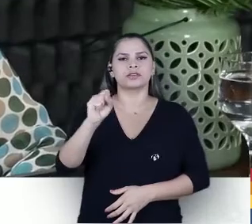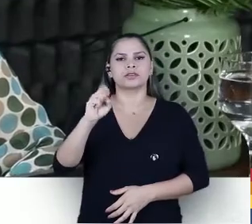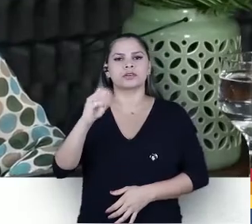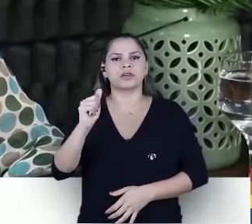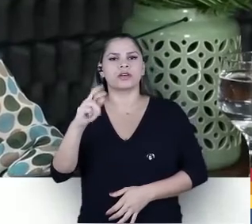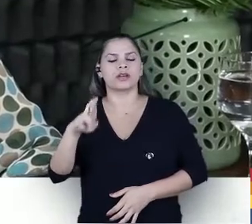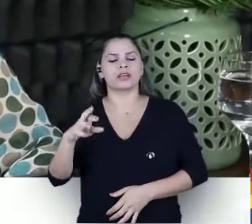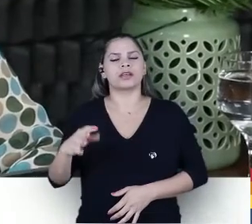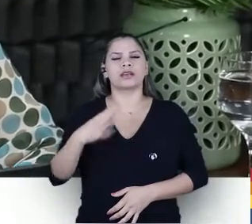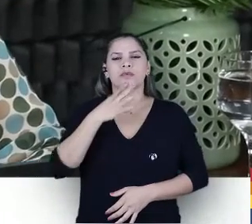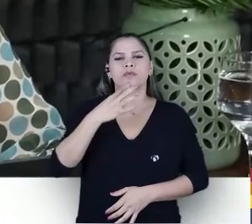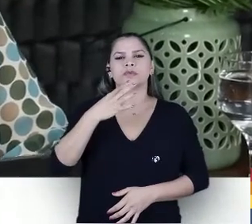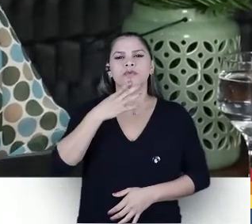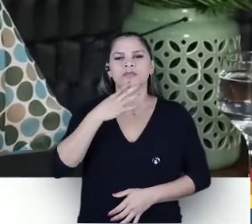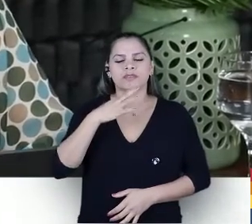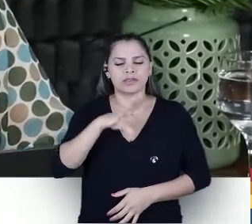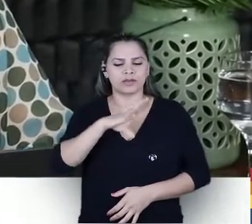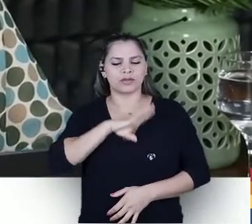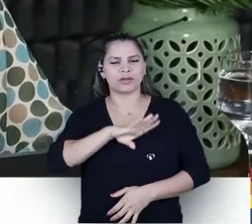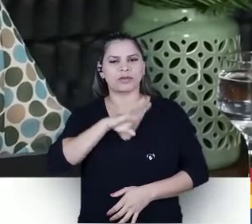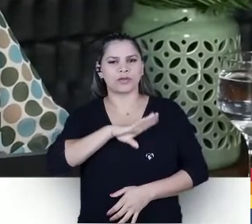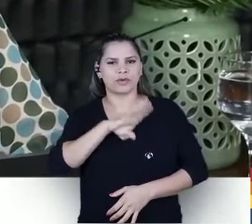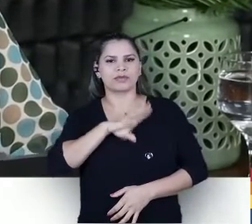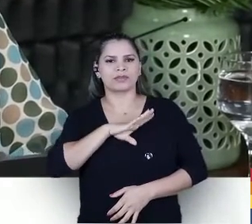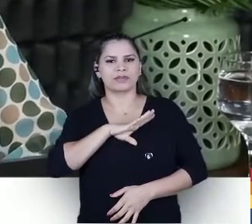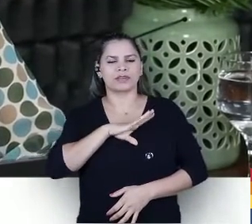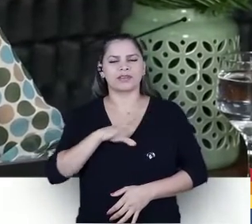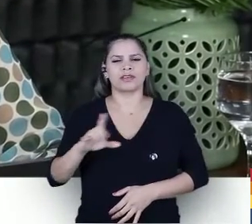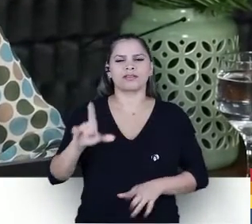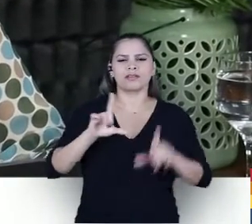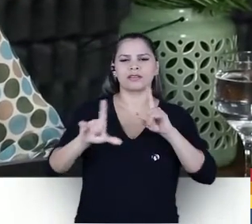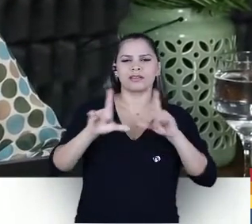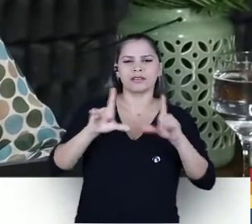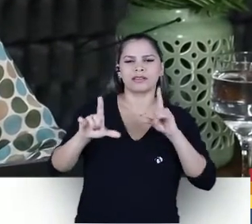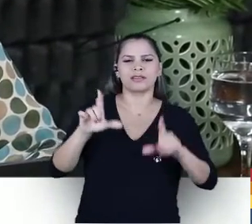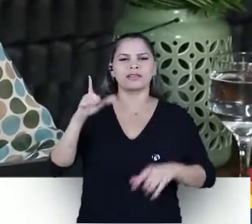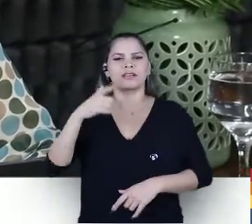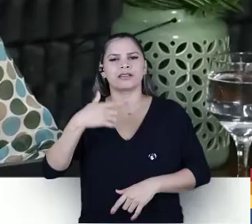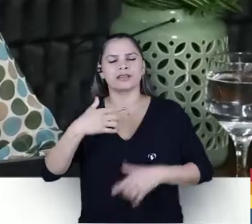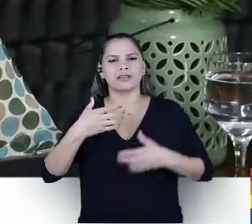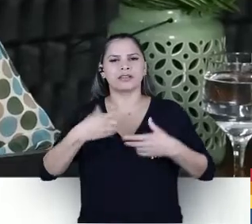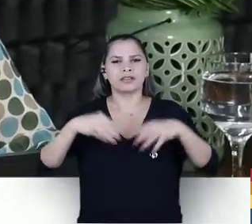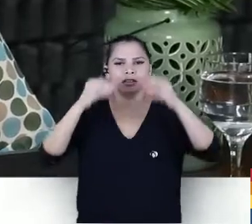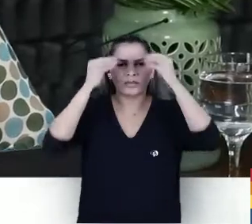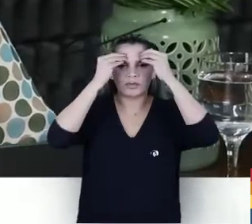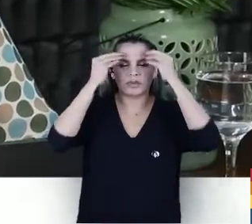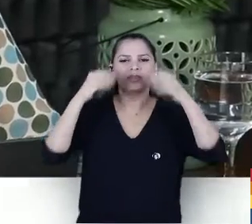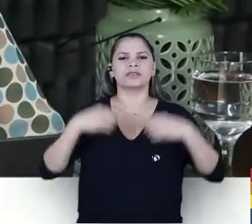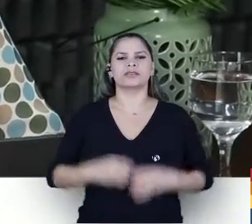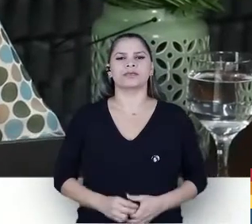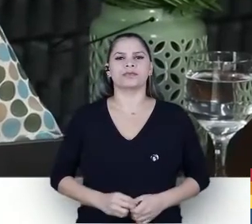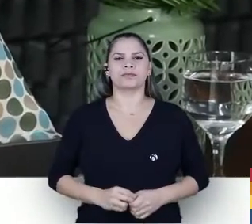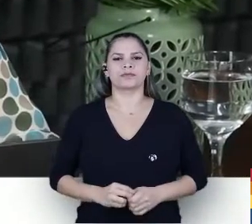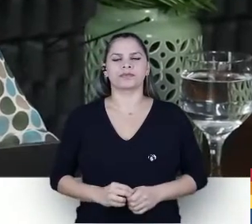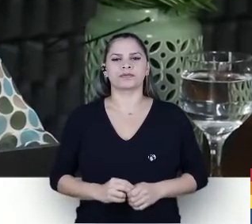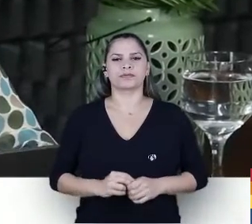né, uma citação da Magda Soares, tão conhecida, né, do povo de linguagens, especialmente o povo